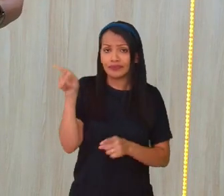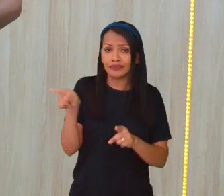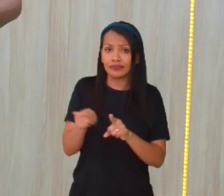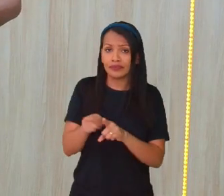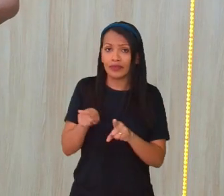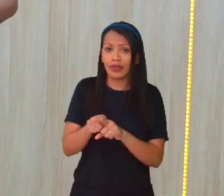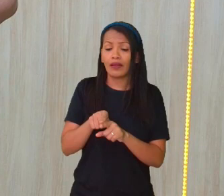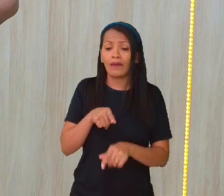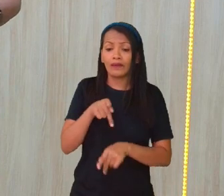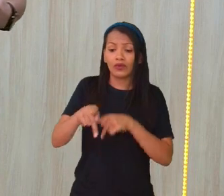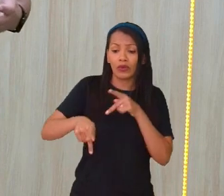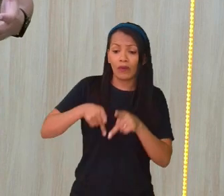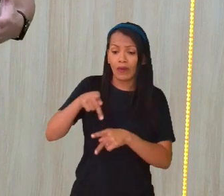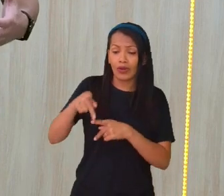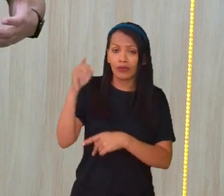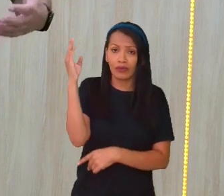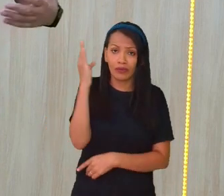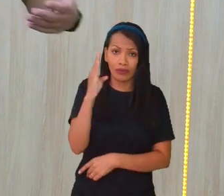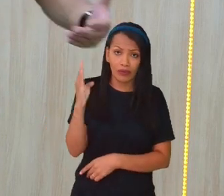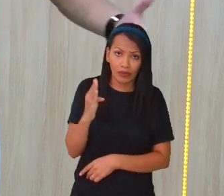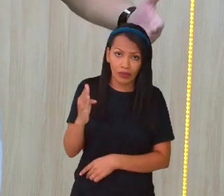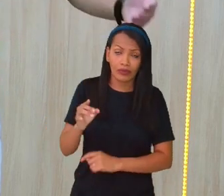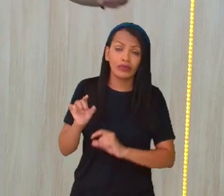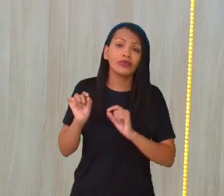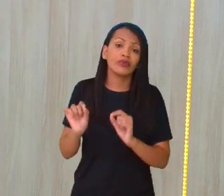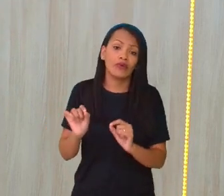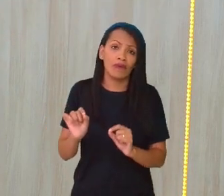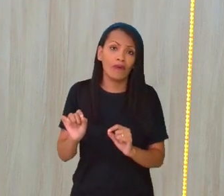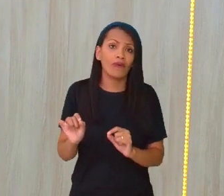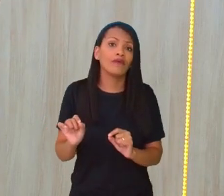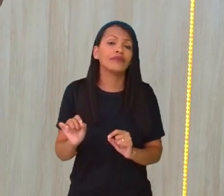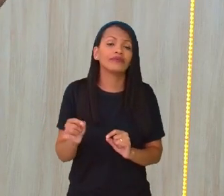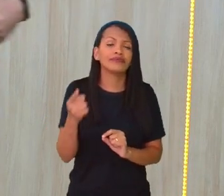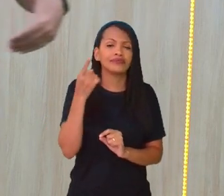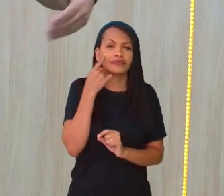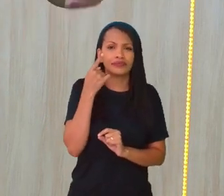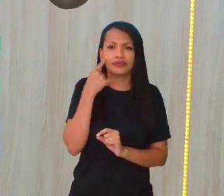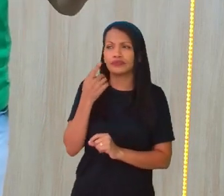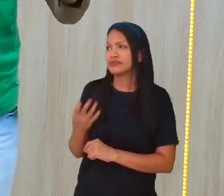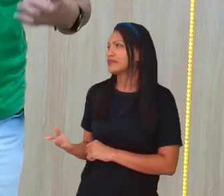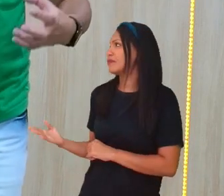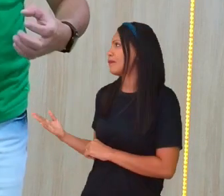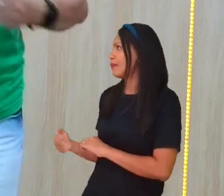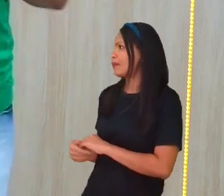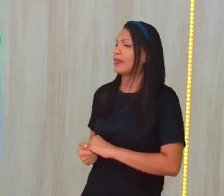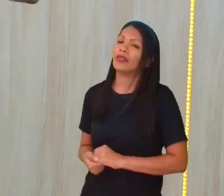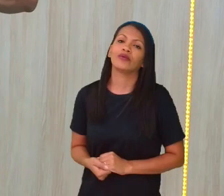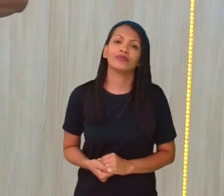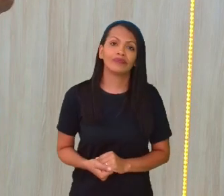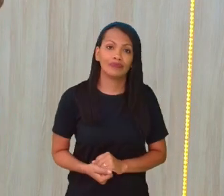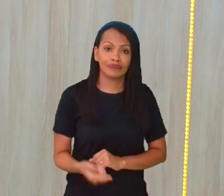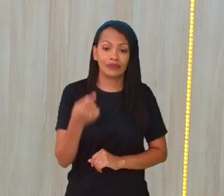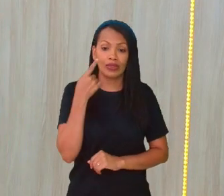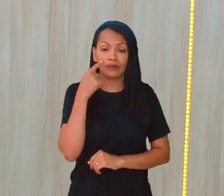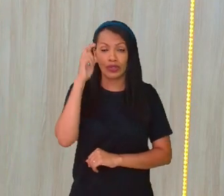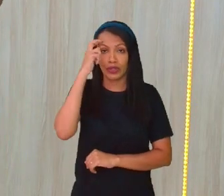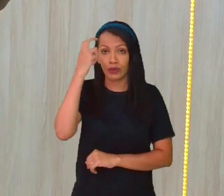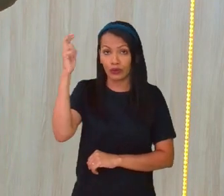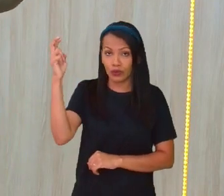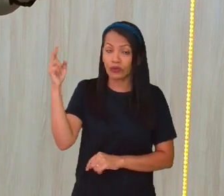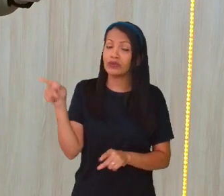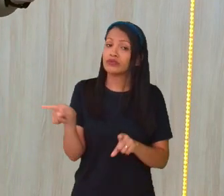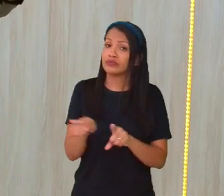formação do povo brasileiro, é lógico que ela vai passar aí por essas, né, confluências de culturas